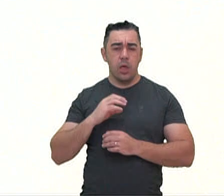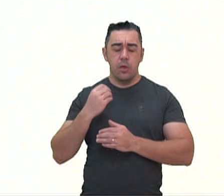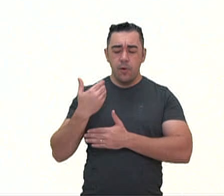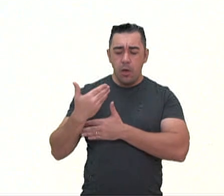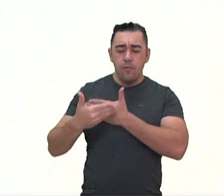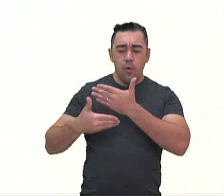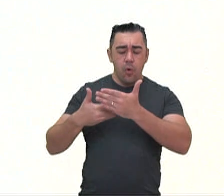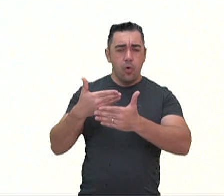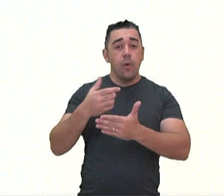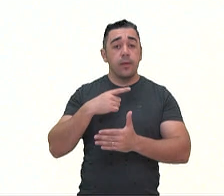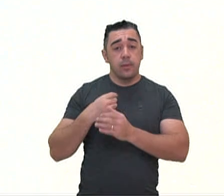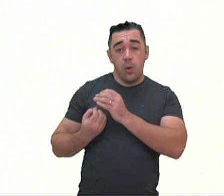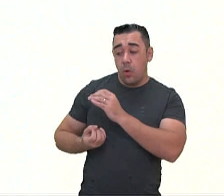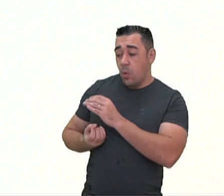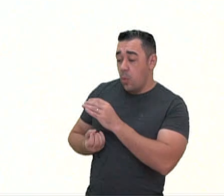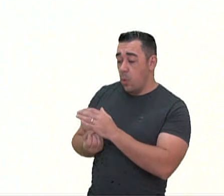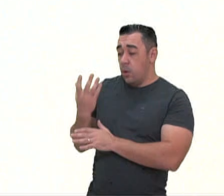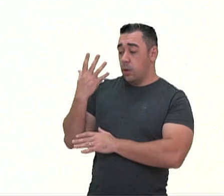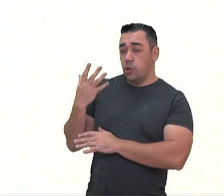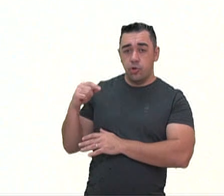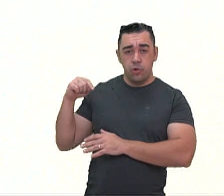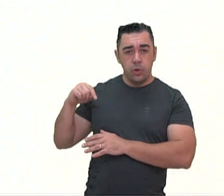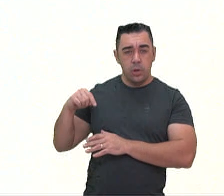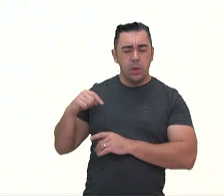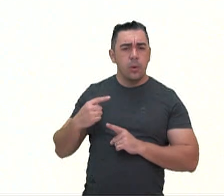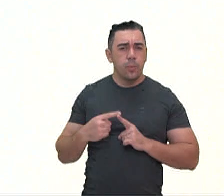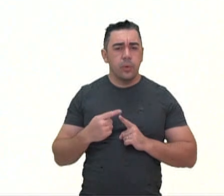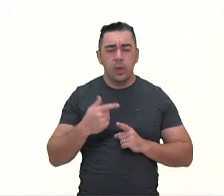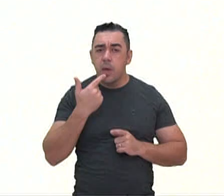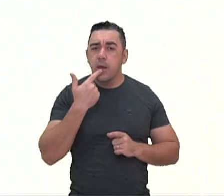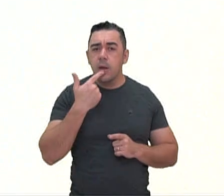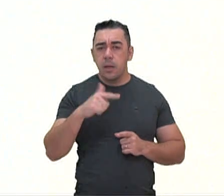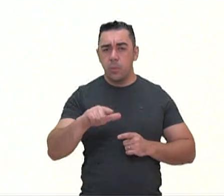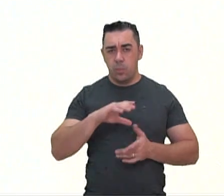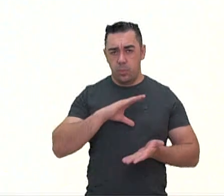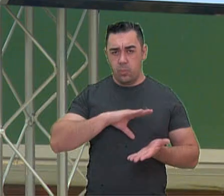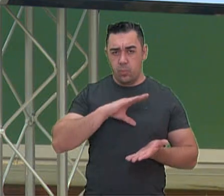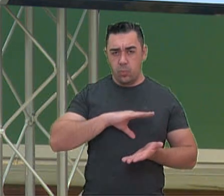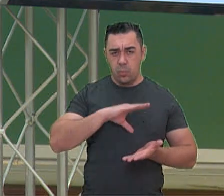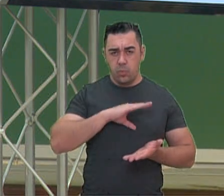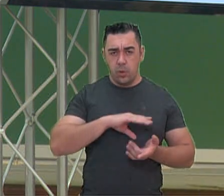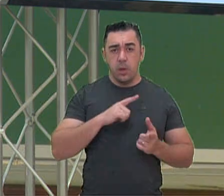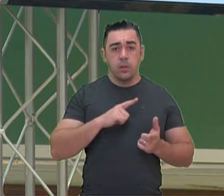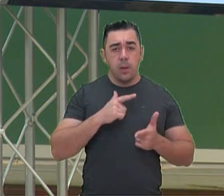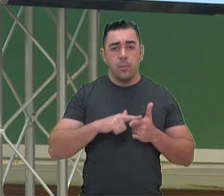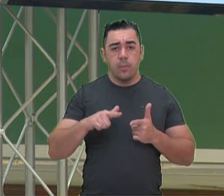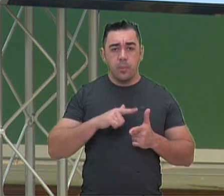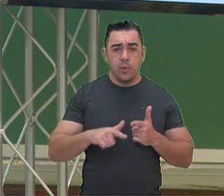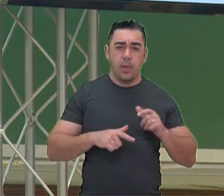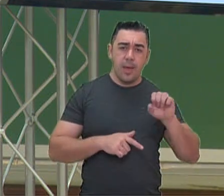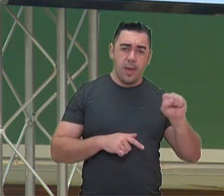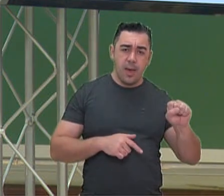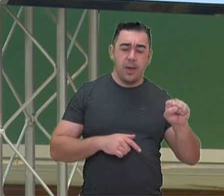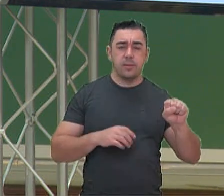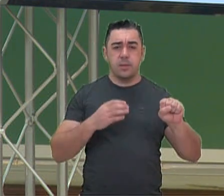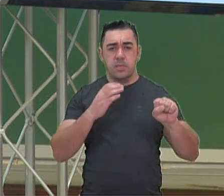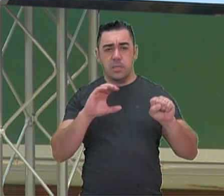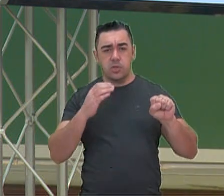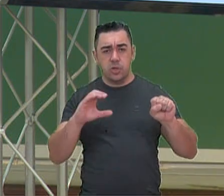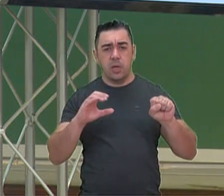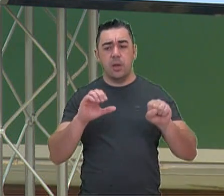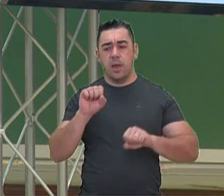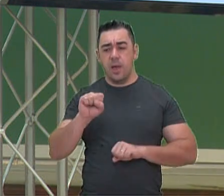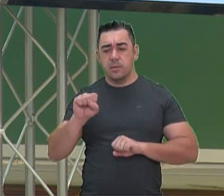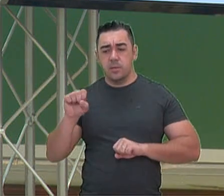origem, Por que a nossa língua, ela tem, por exemplo, muito problema com S, com cedilha, com